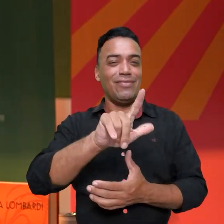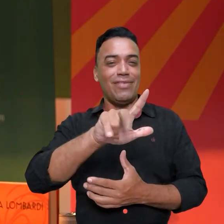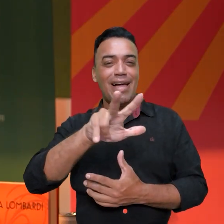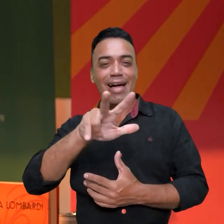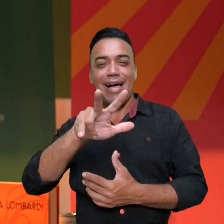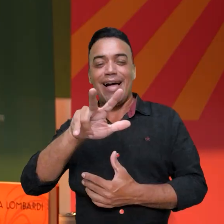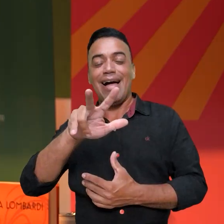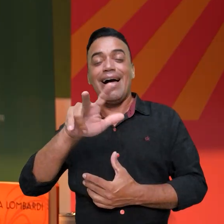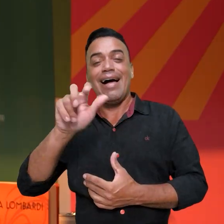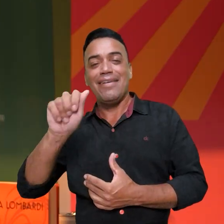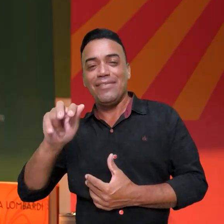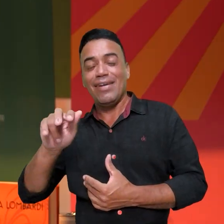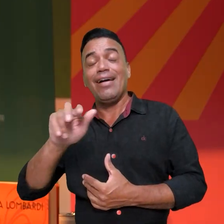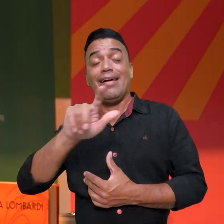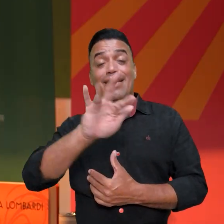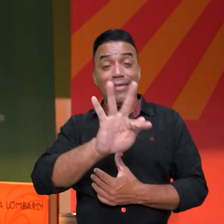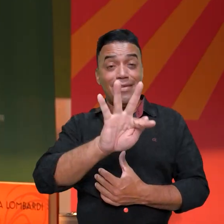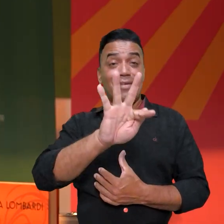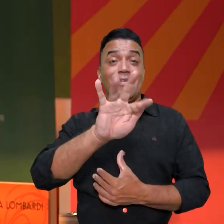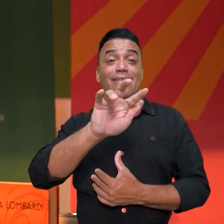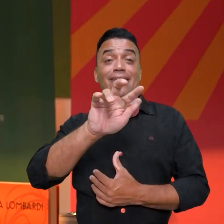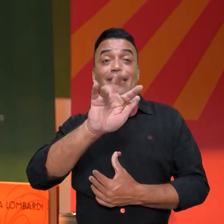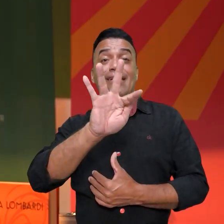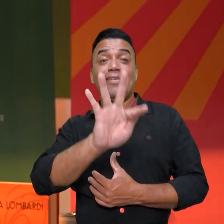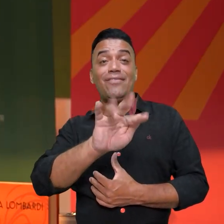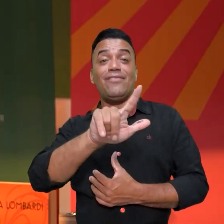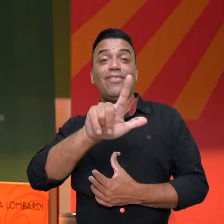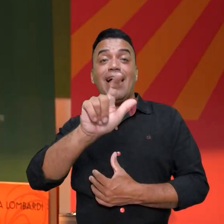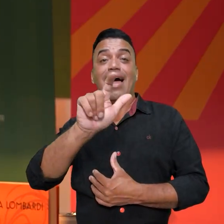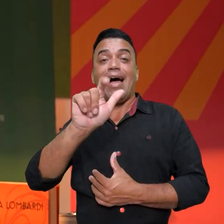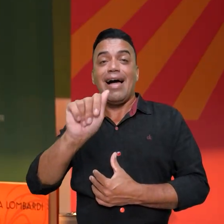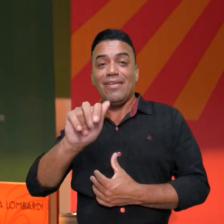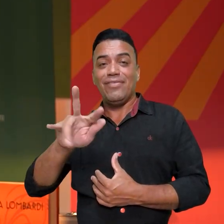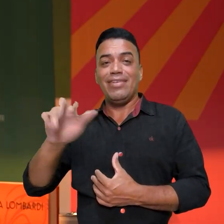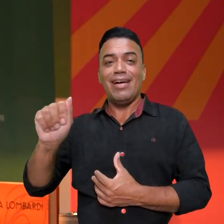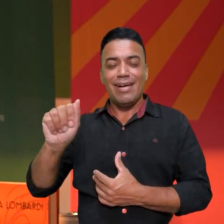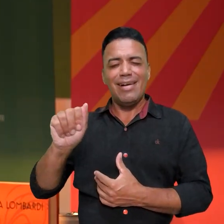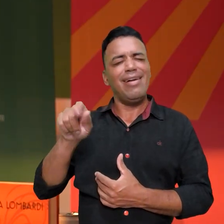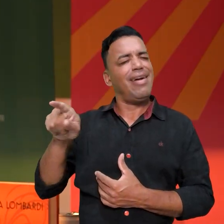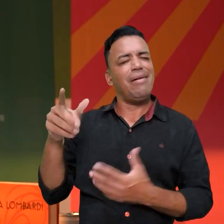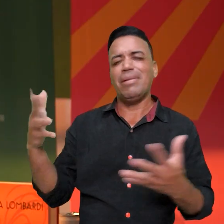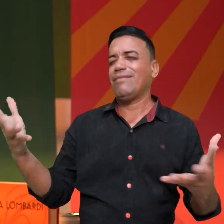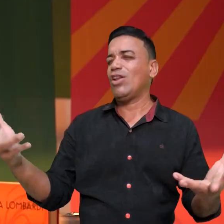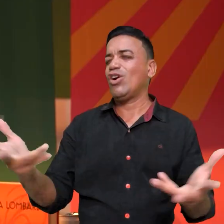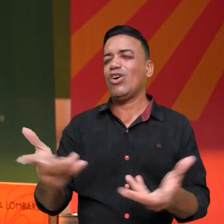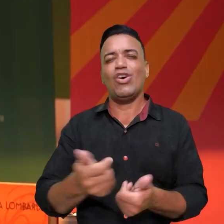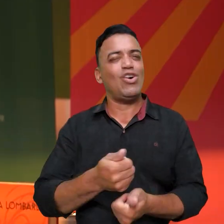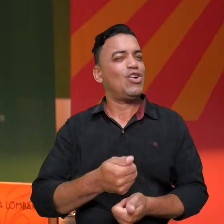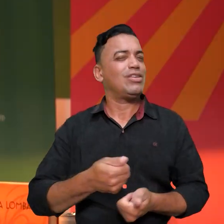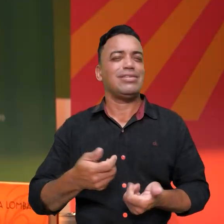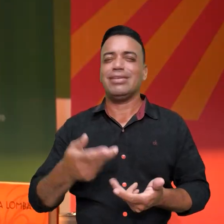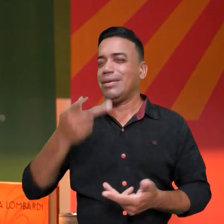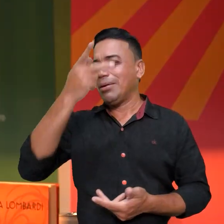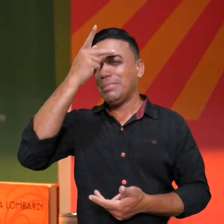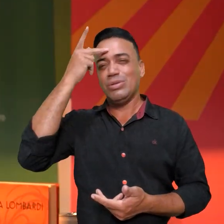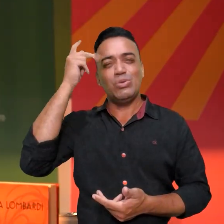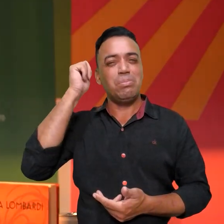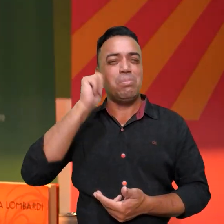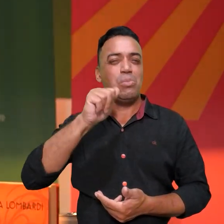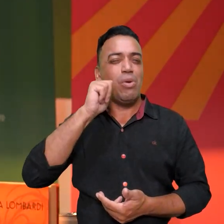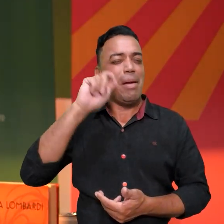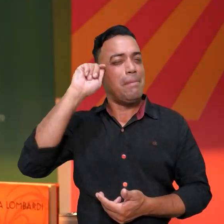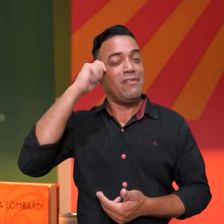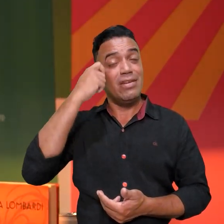Ela é maravilhosa mesmo, sabia? De verdade. Todos somos suspeitos. Flávia é icônica. E ela sempre